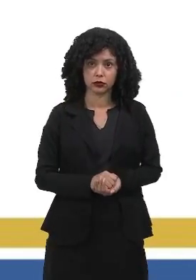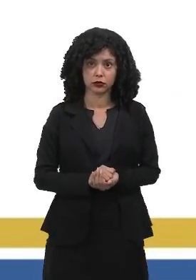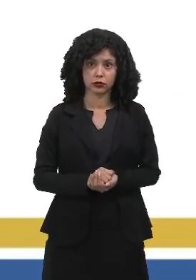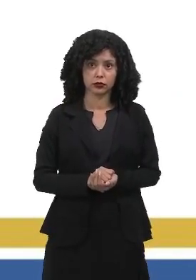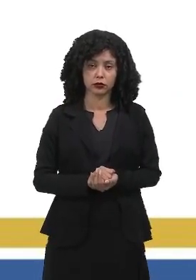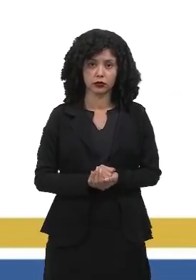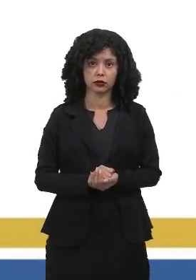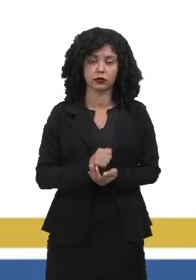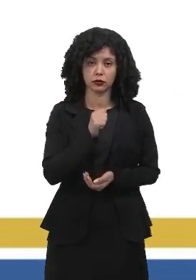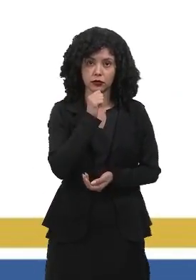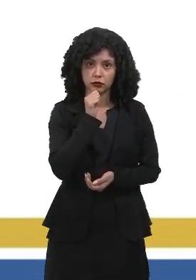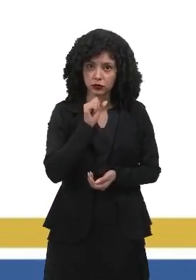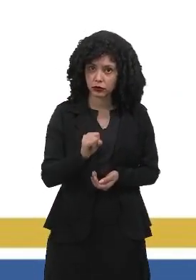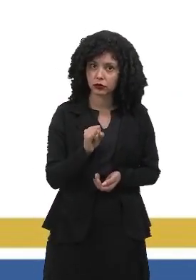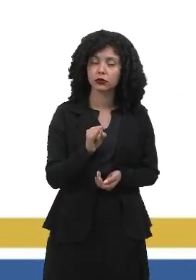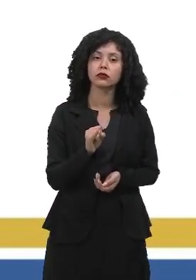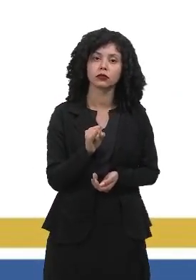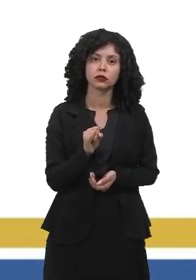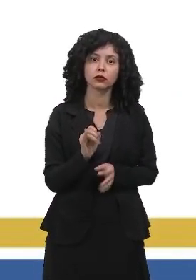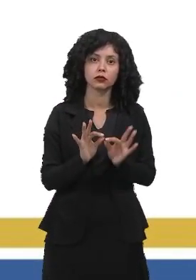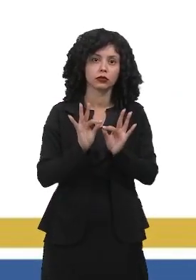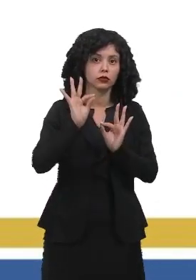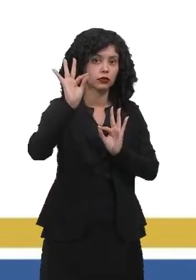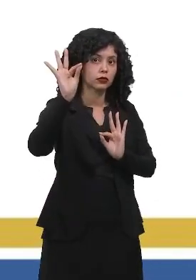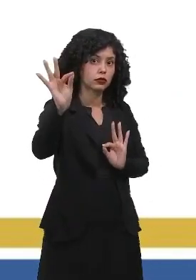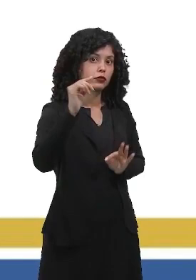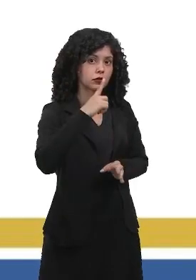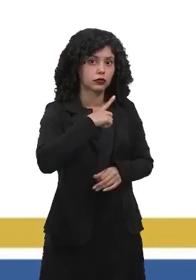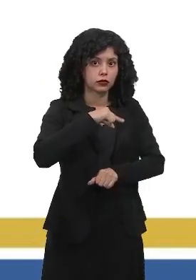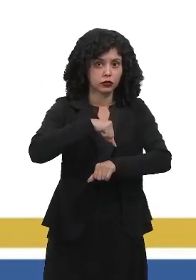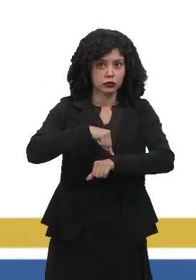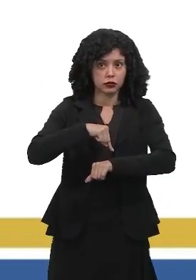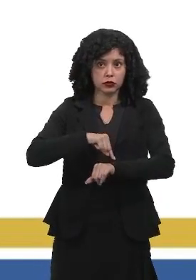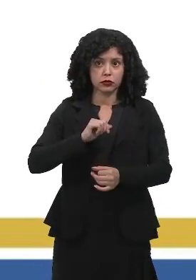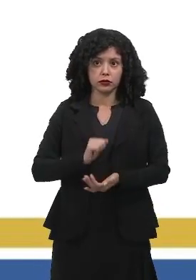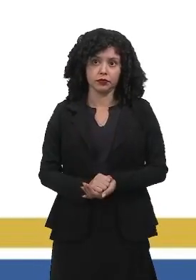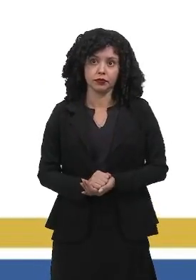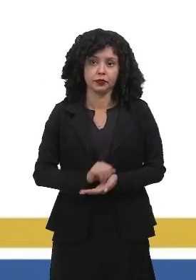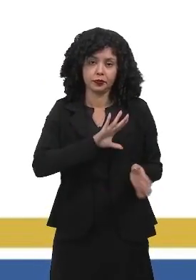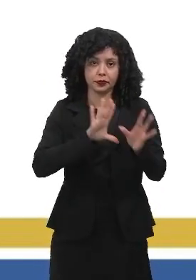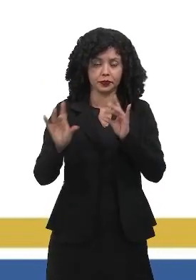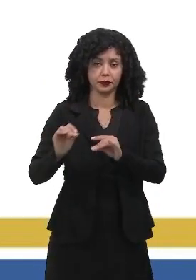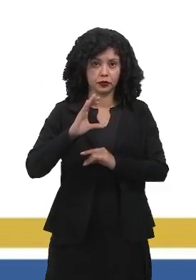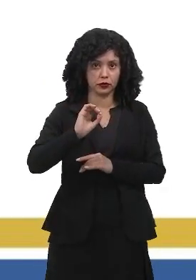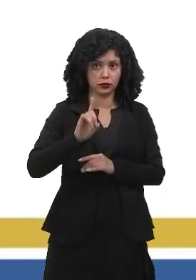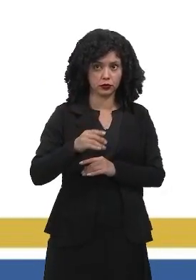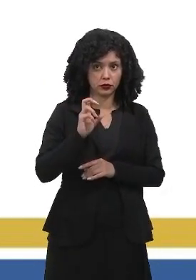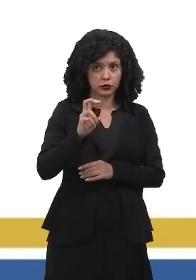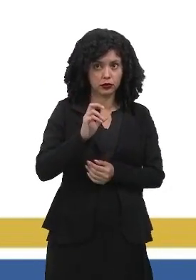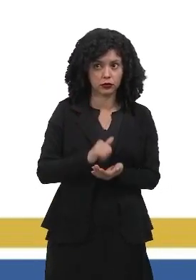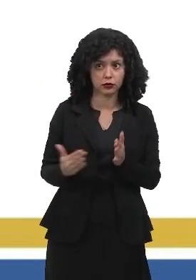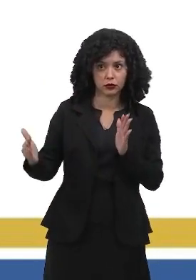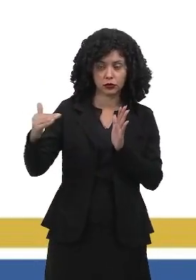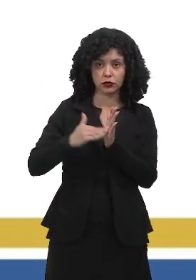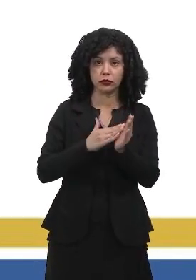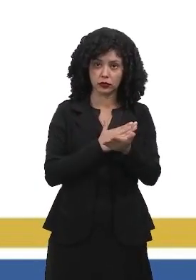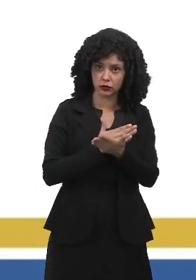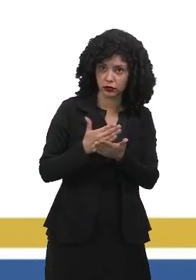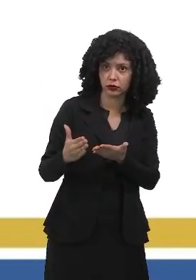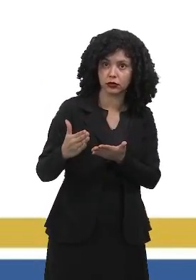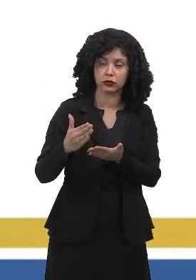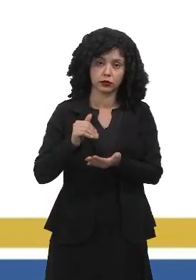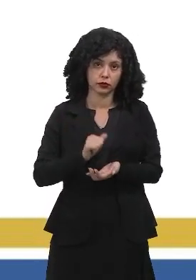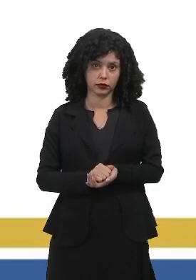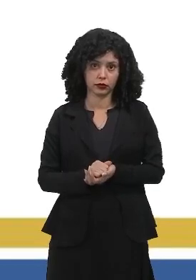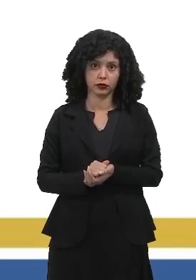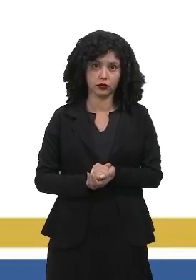se a distância do eco, o tempo do eco, ele leva meio segundo até o início